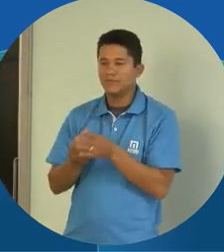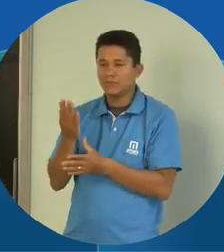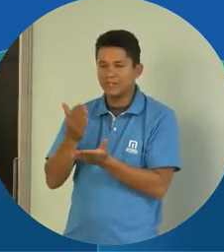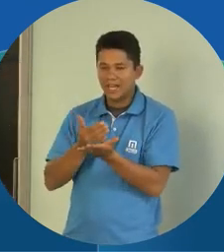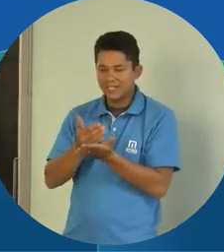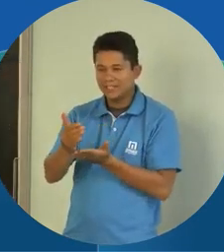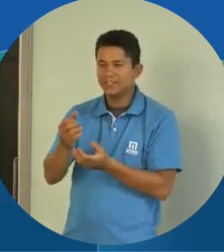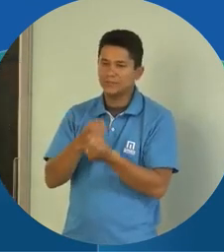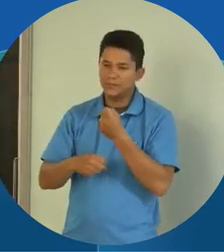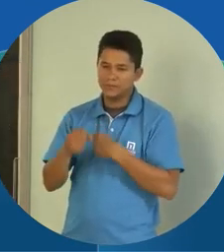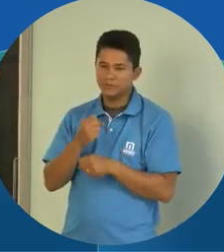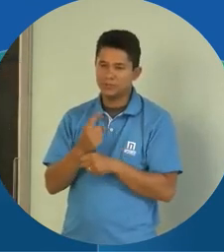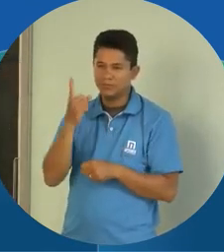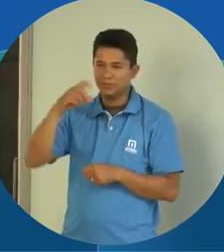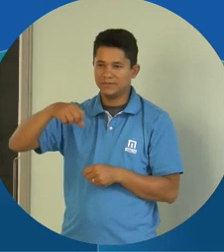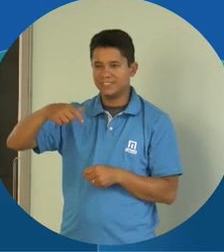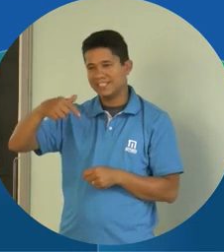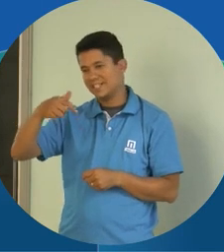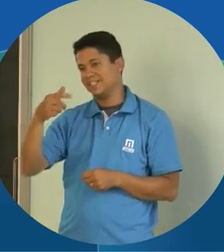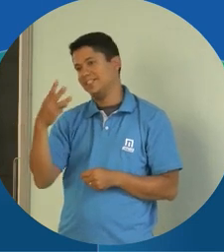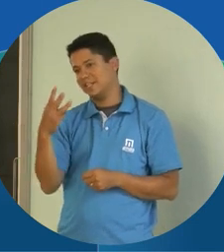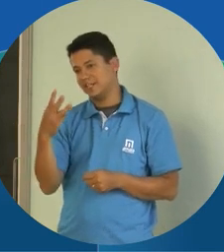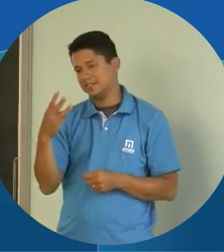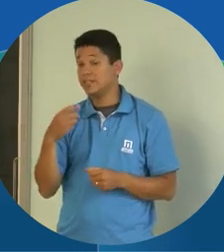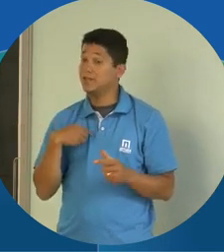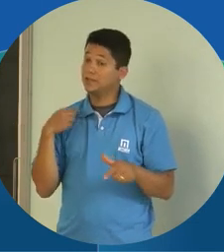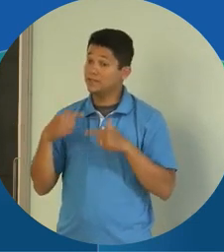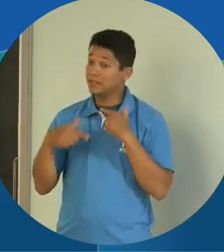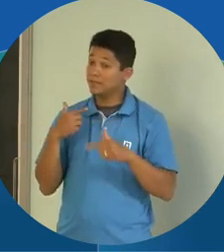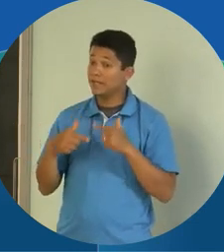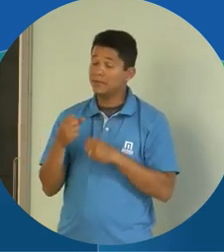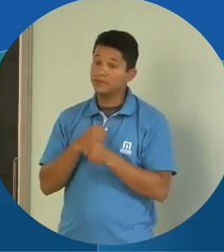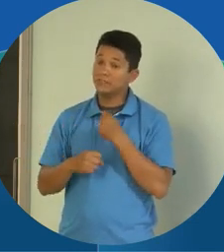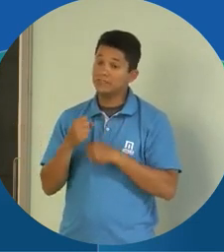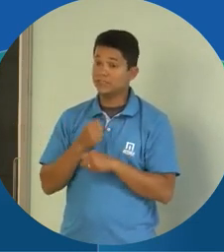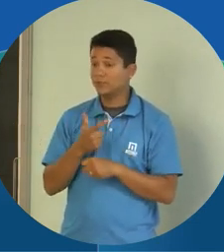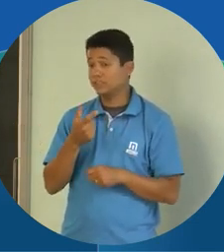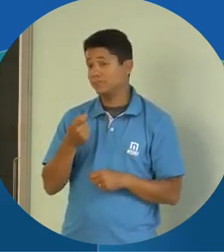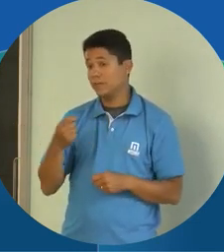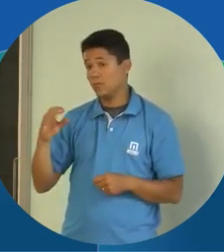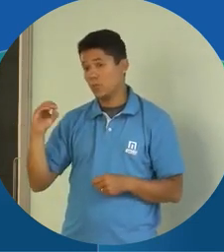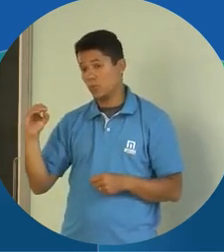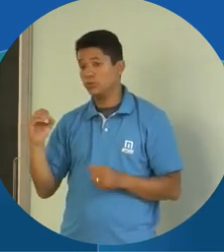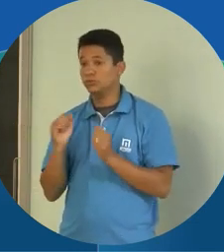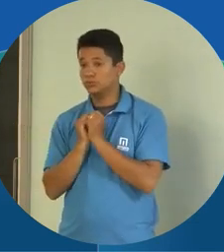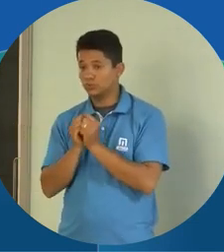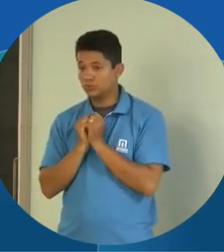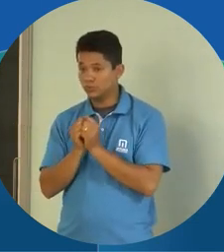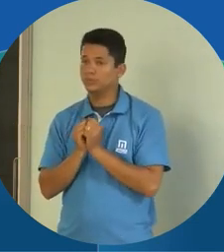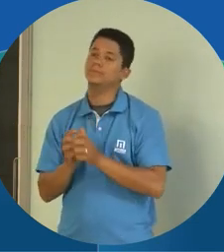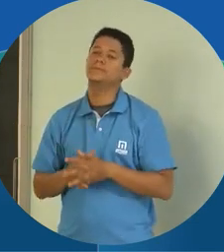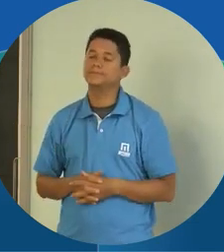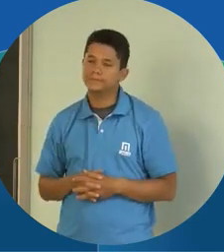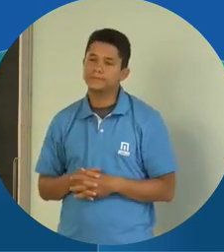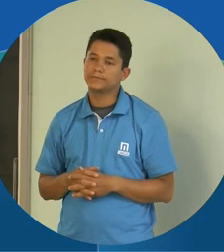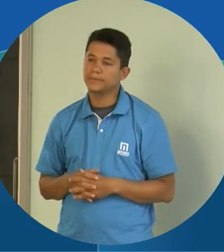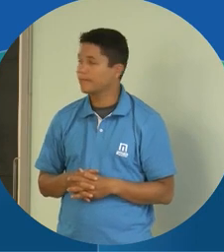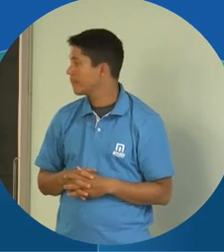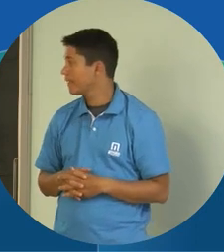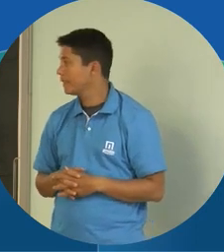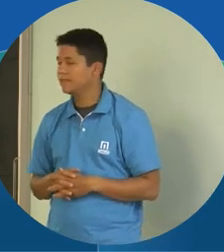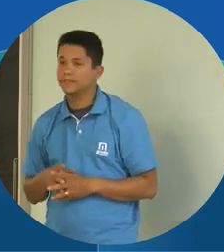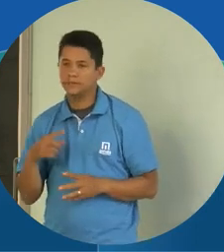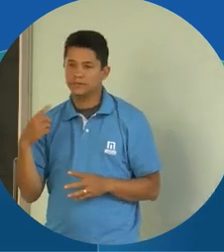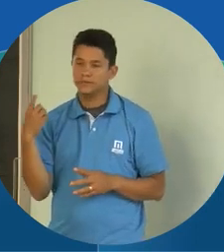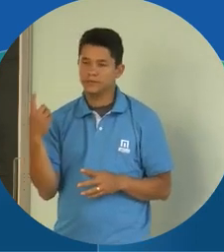na área, e eu estou desde os anos 2000 aí, também participando junto da construção. A gente, só para